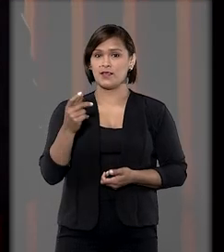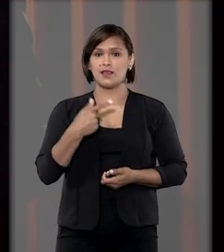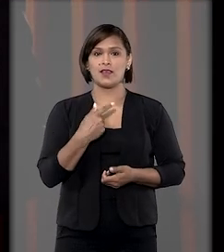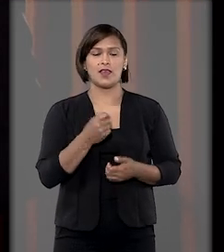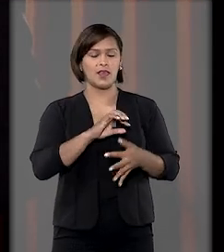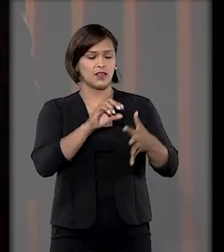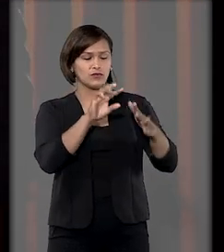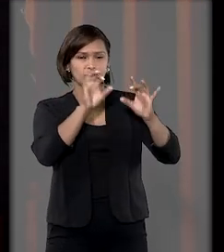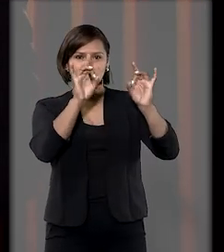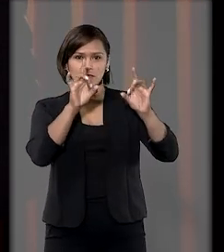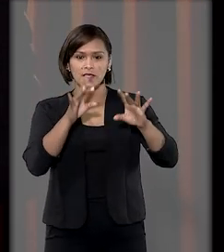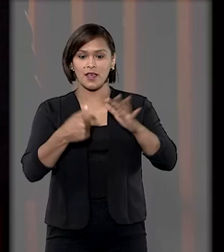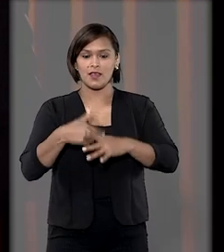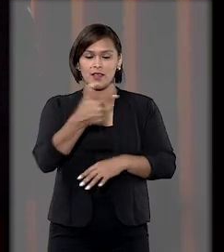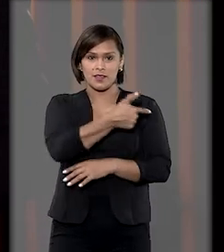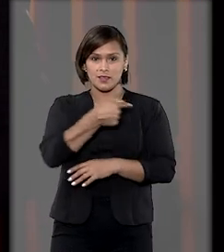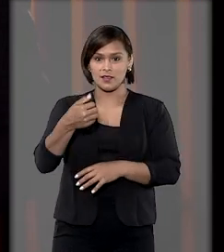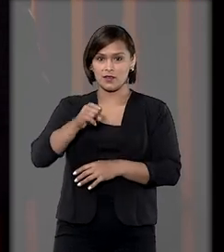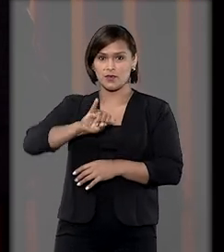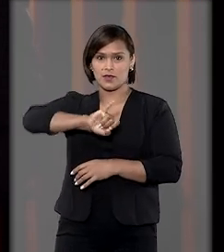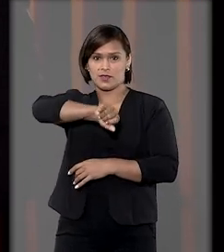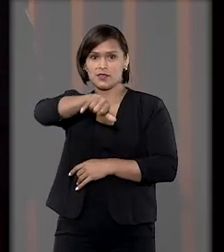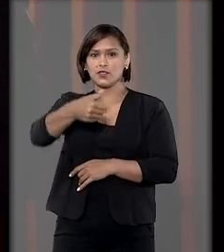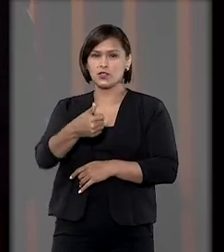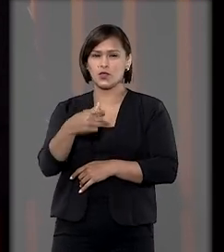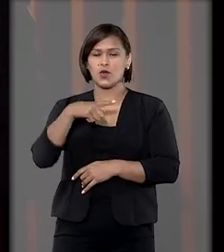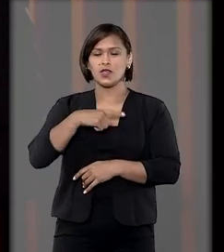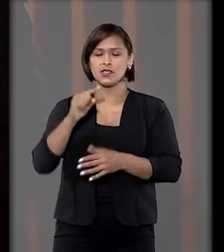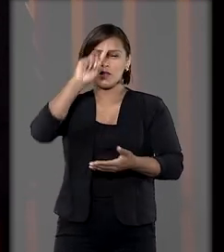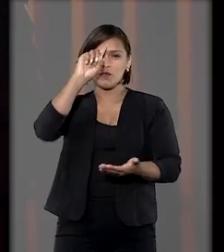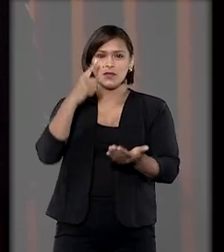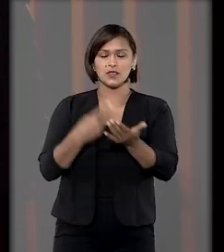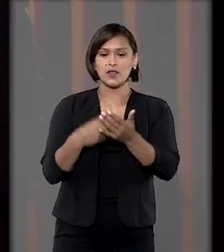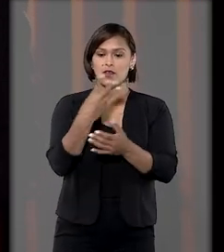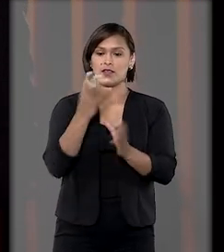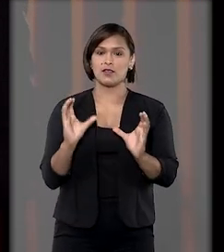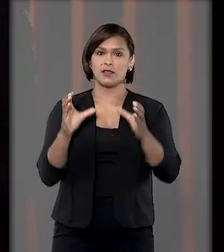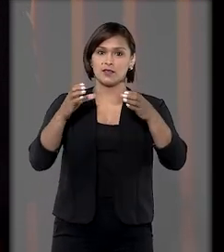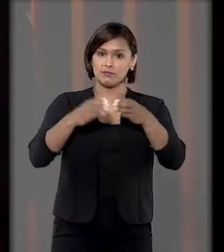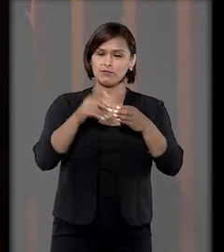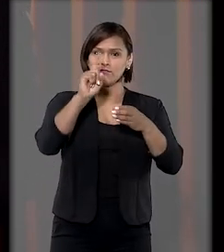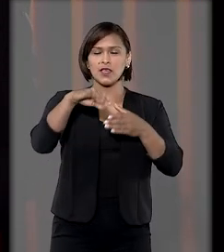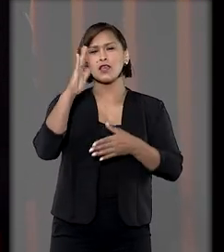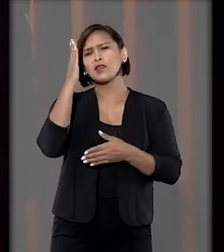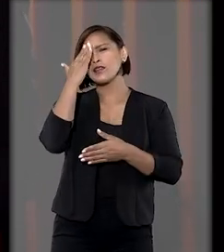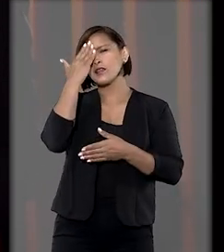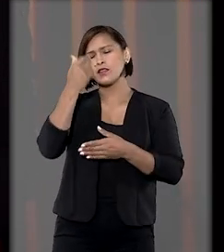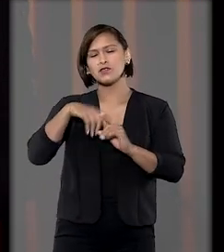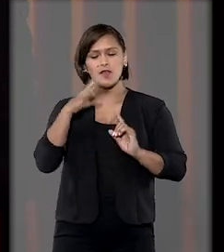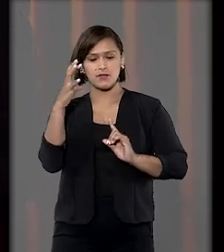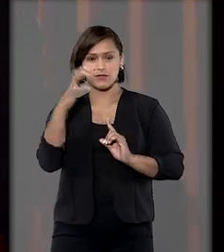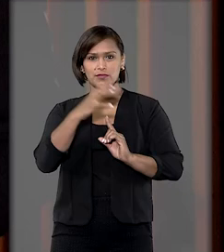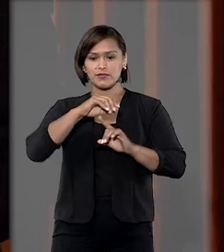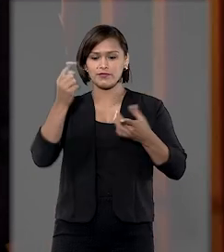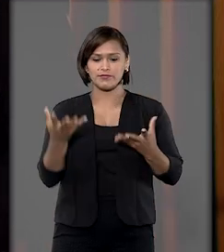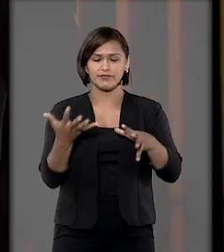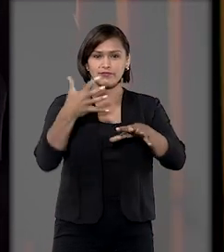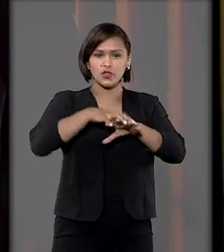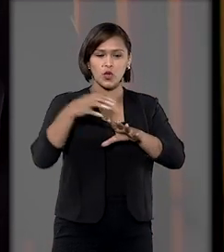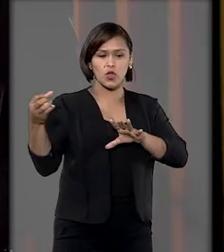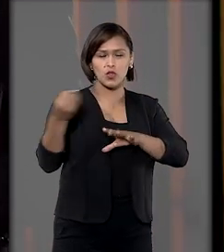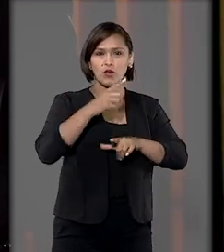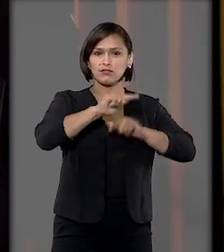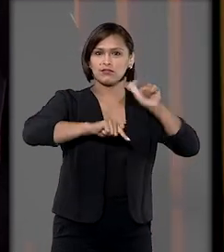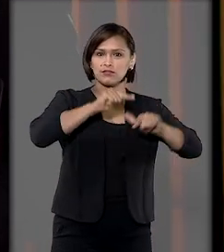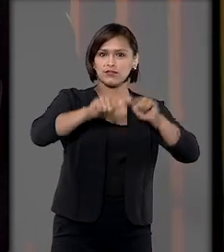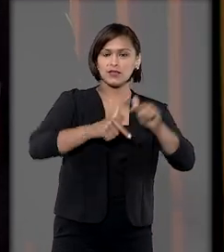Olá! Entre os destaques desta semana no STJ está uma decisão da terceira turma que entendeu ser abusiva a inclusão de